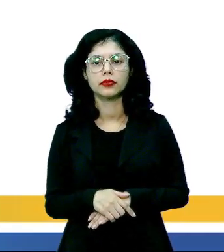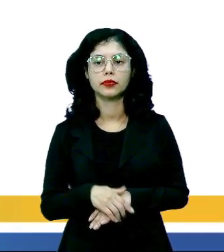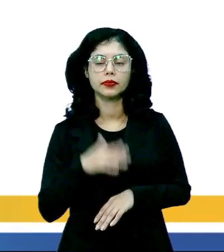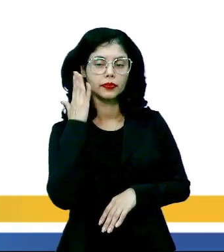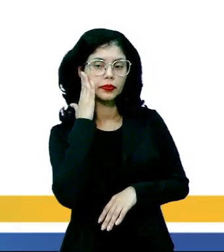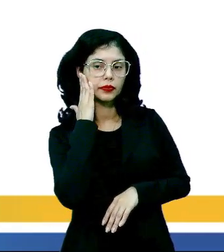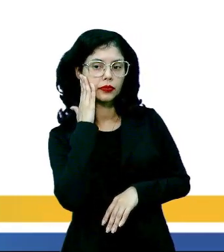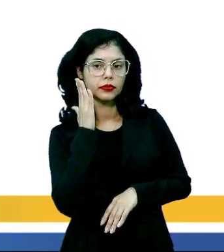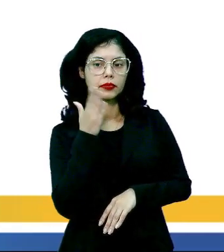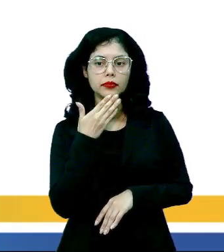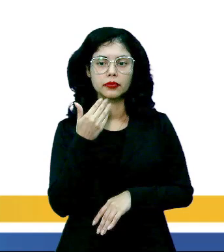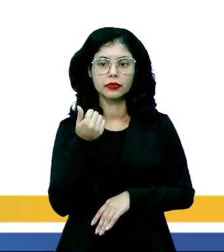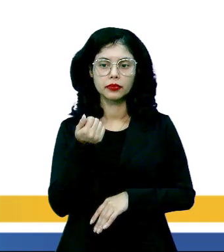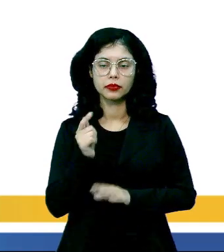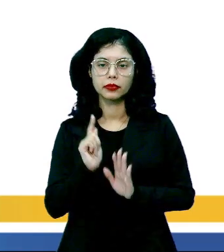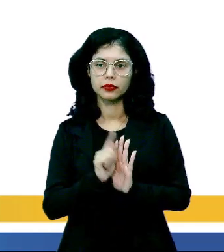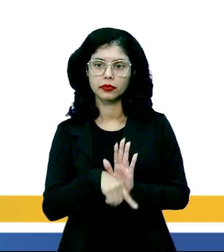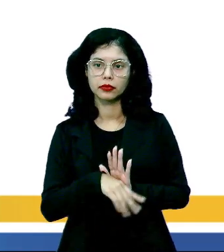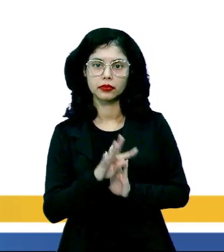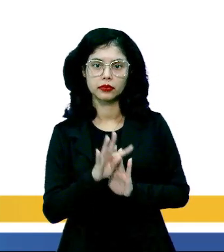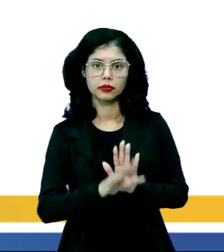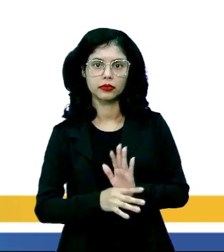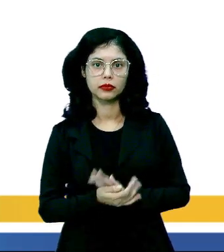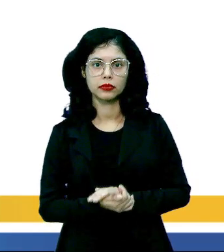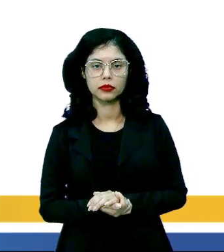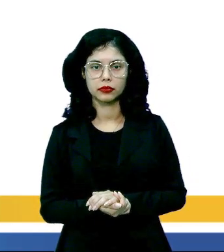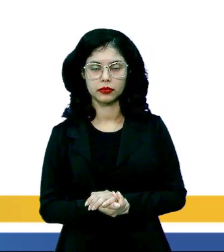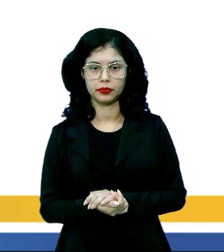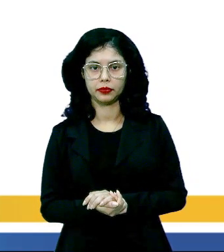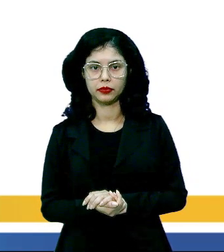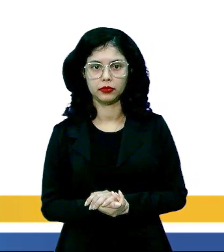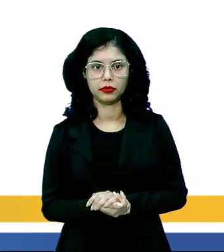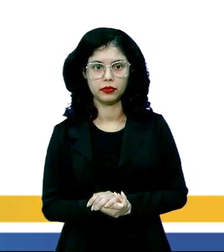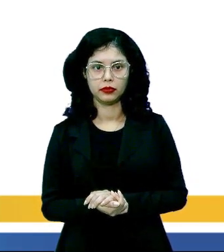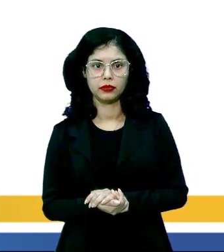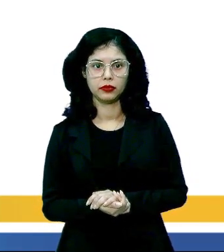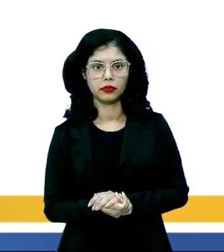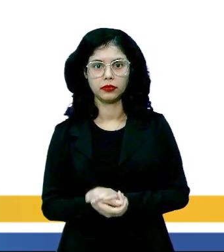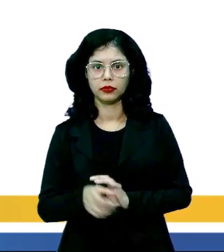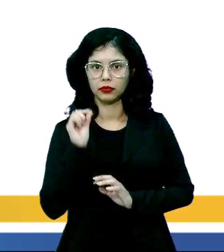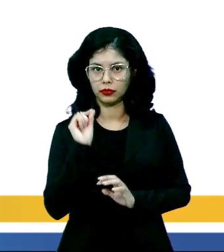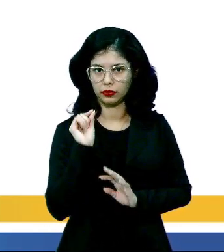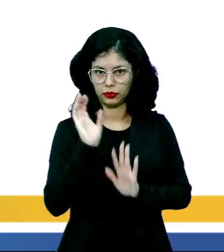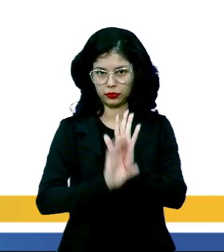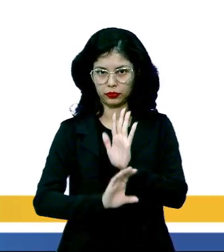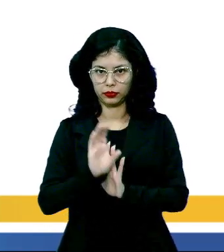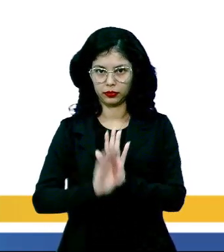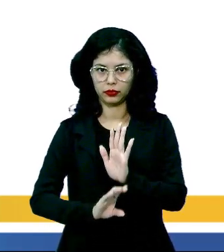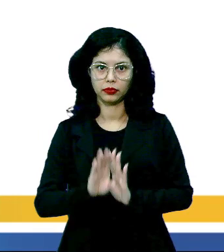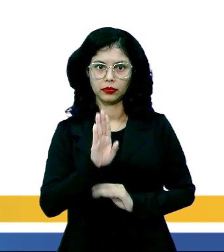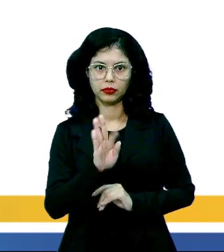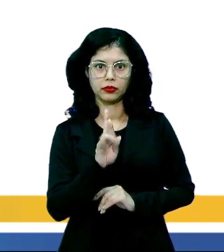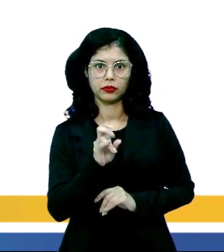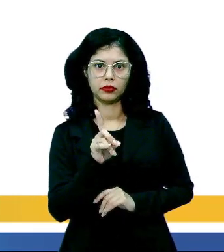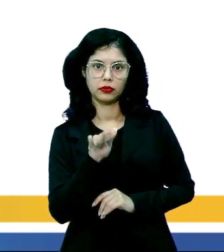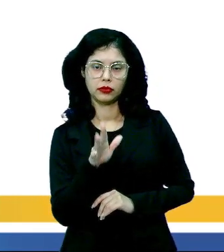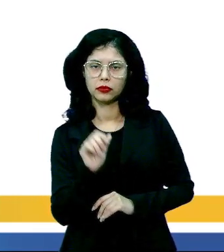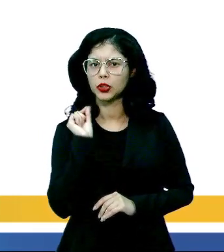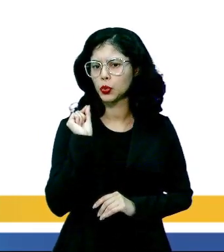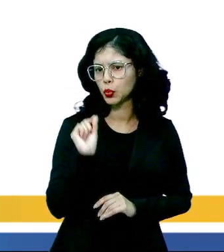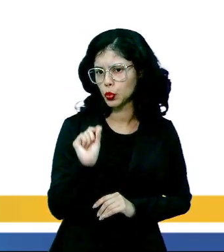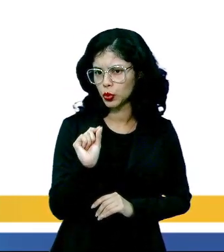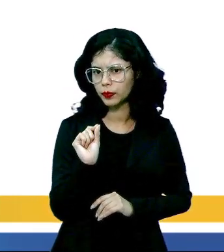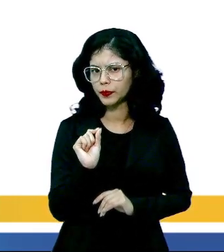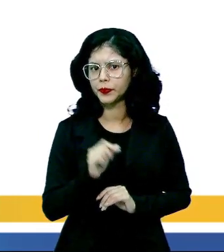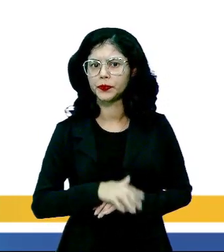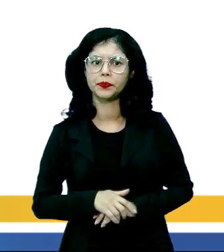entender um pouco melhor esse gênero biografia a gente trabalha aqui um pouco do conteúdo né galera Então o que